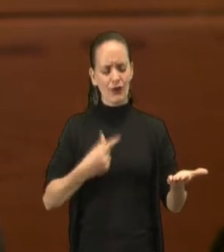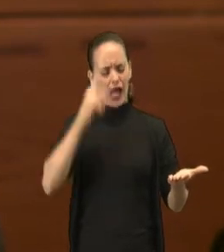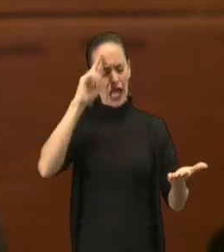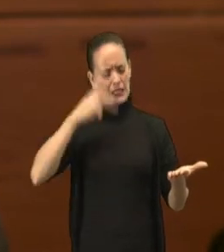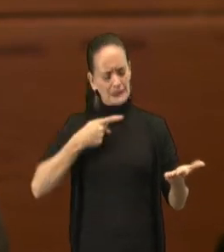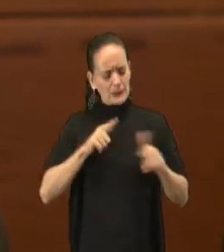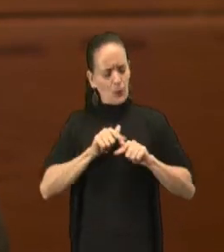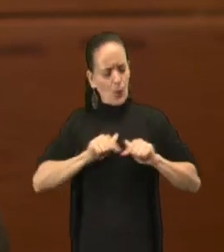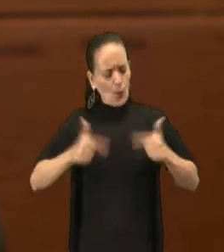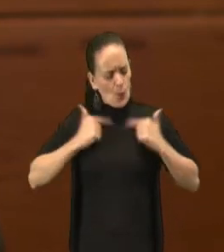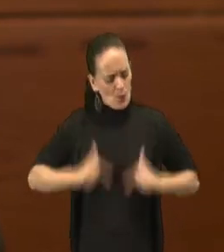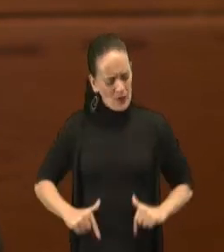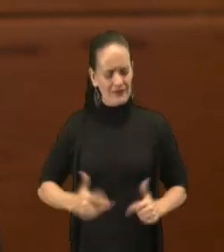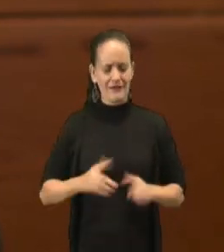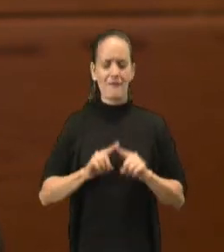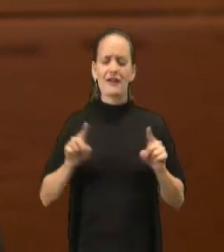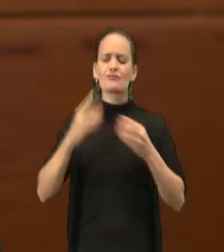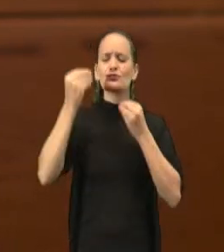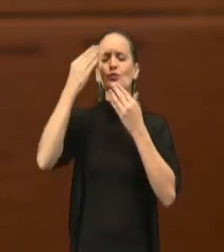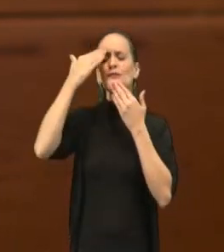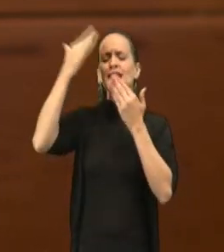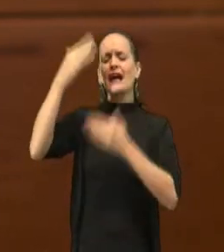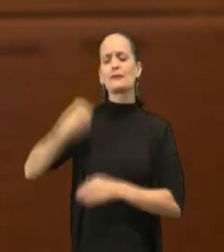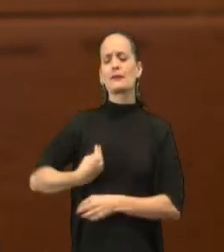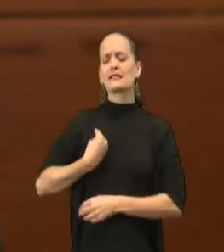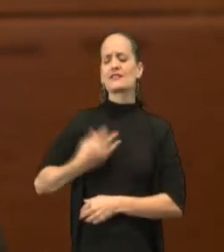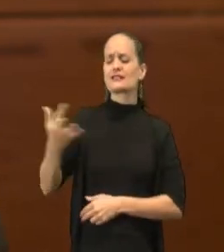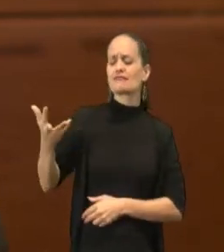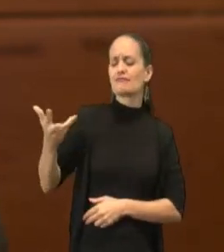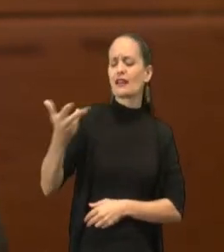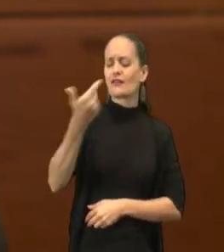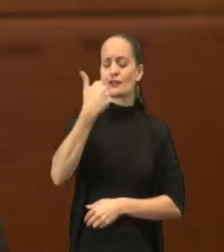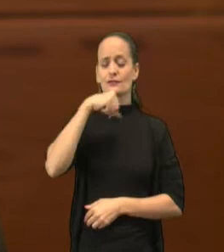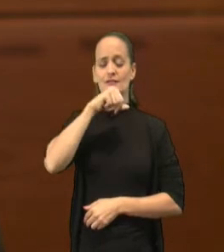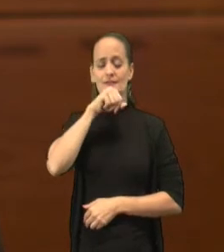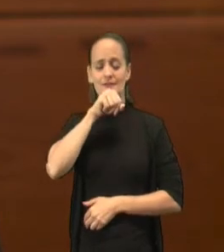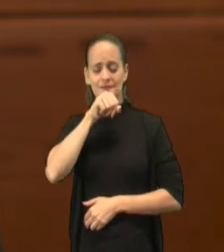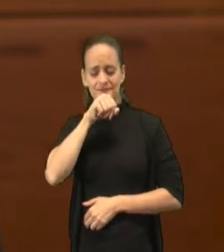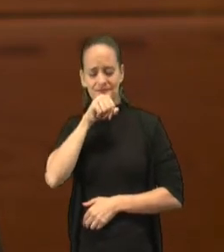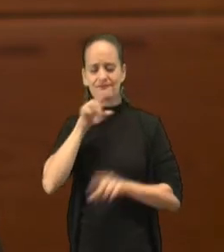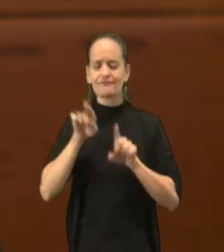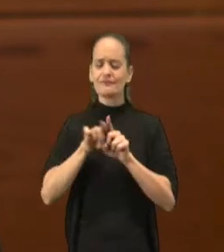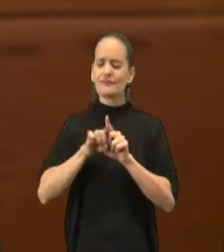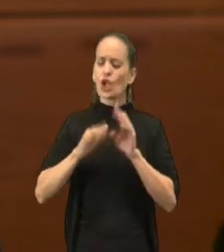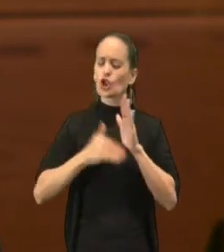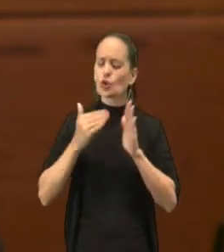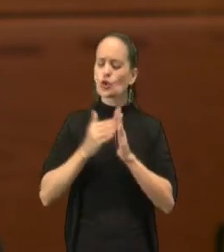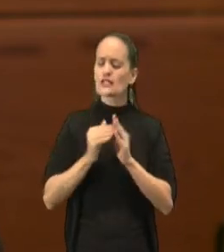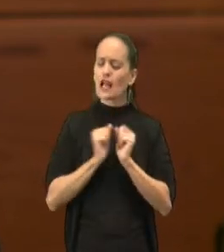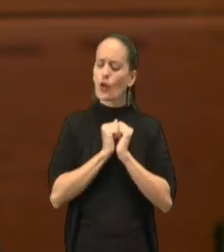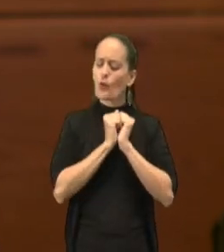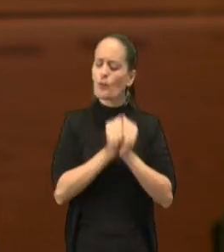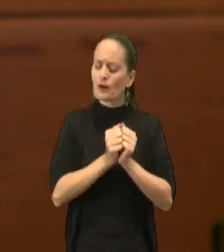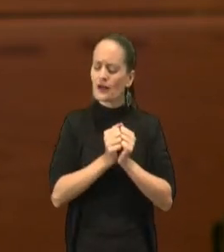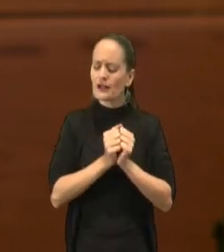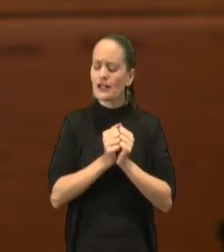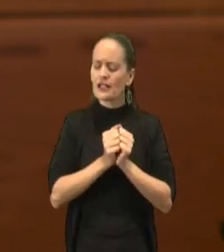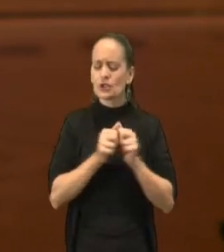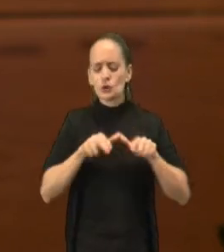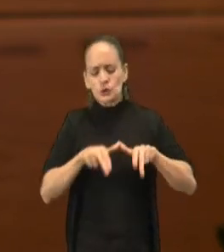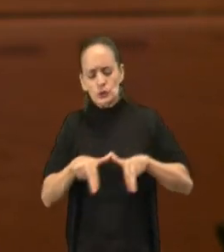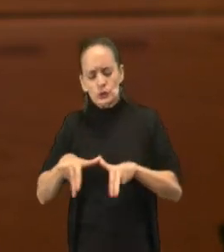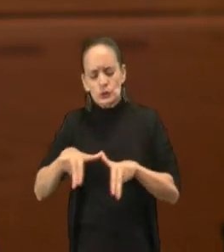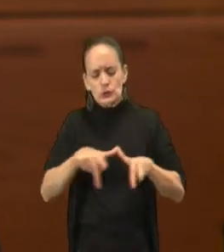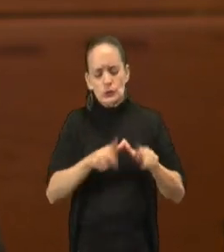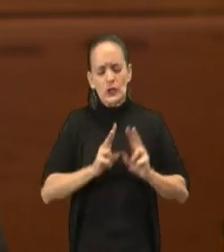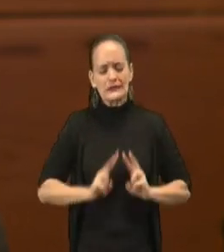por estas vidas maravilhosas, que a tua bênção esteja sobre elas, aquelas que nos acompanham, aquelas que ainda irão nos acompanhar em